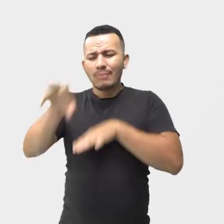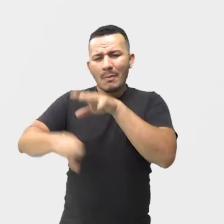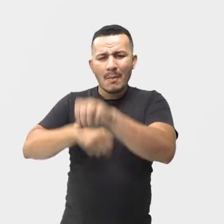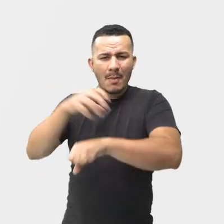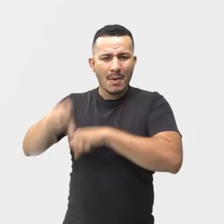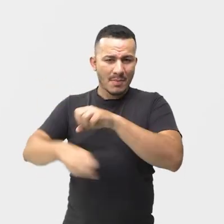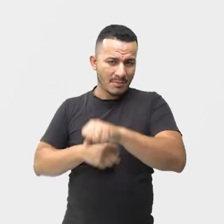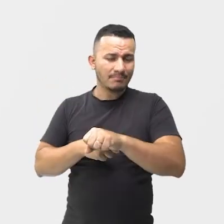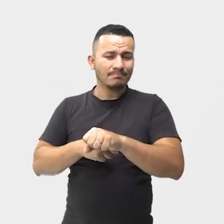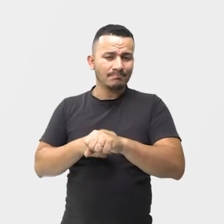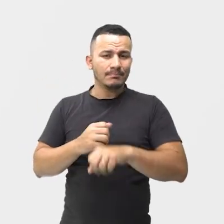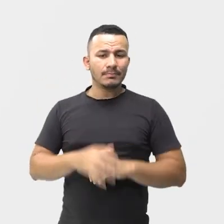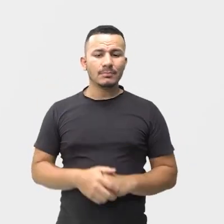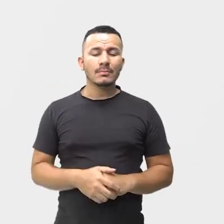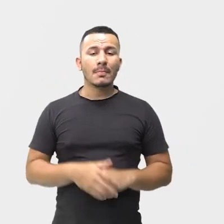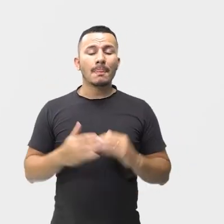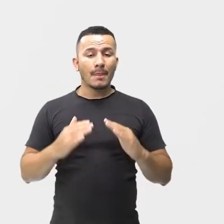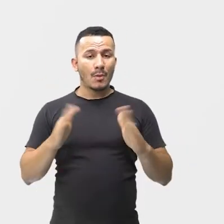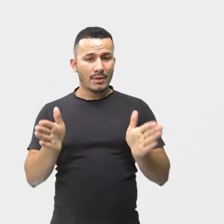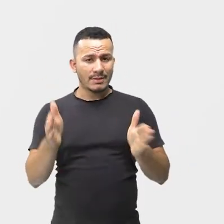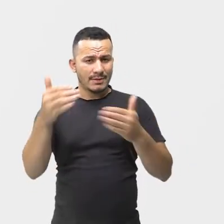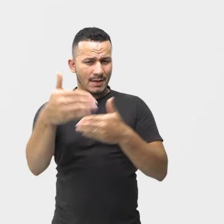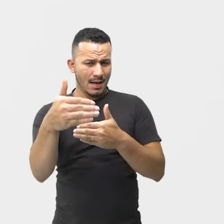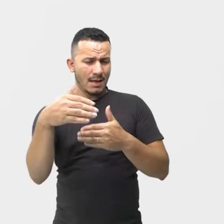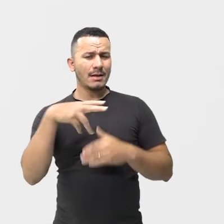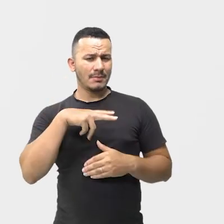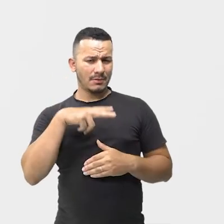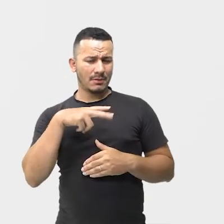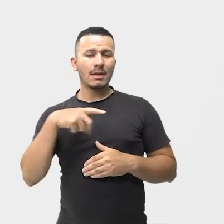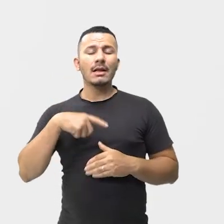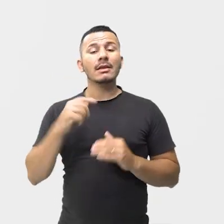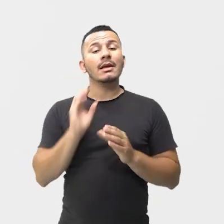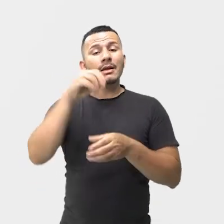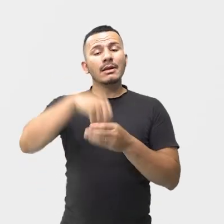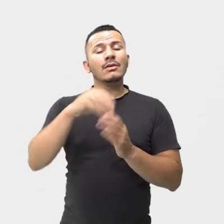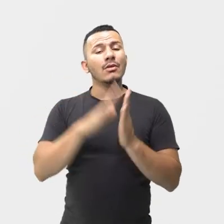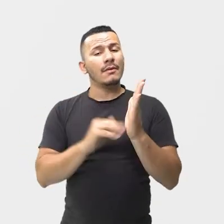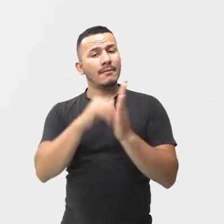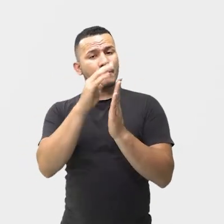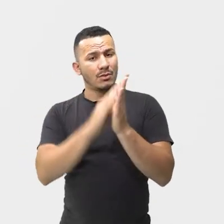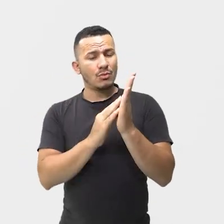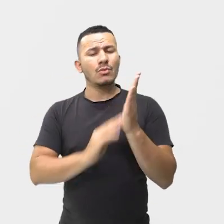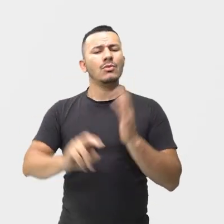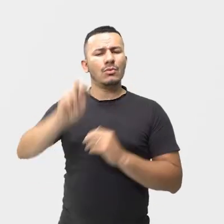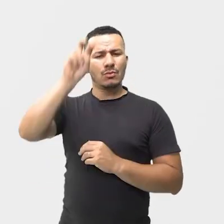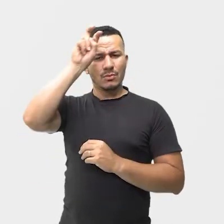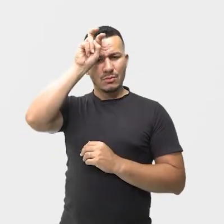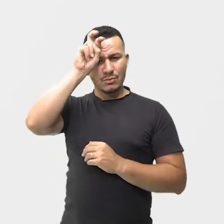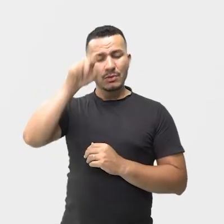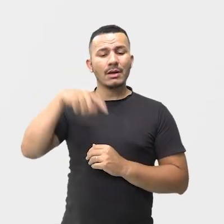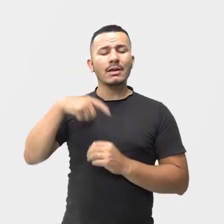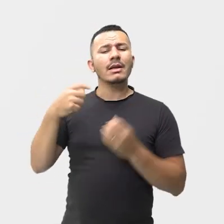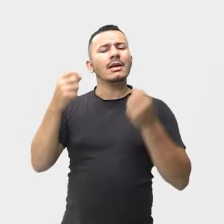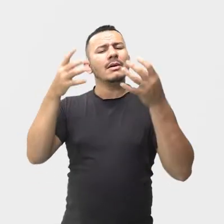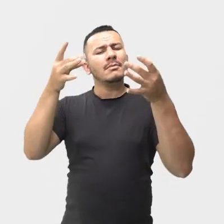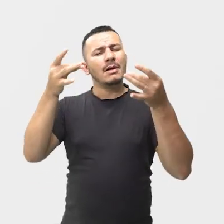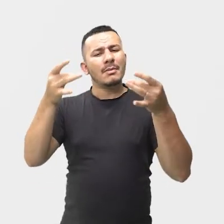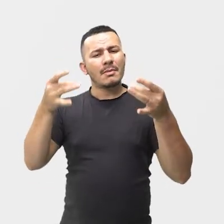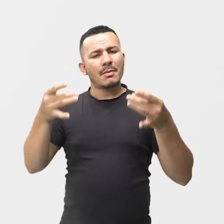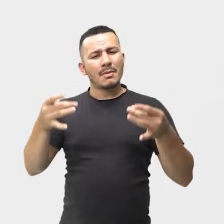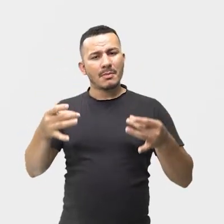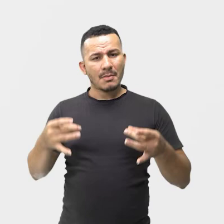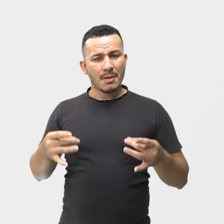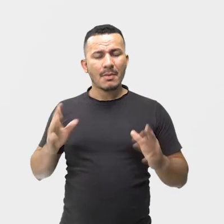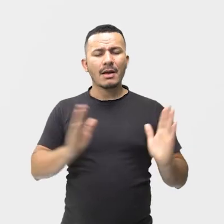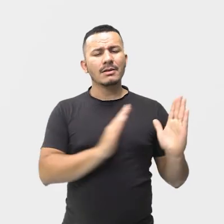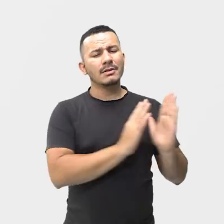saqueados. Então, nessa câmara secreta aí havia as pinturas egípcias, onde contava toda